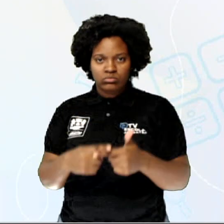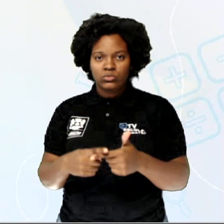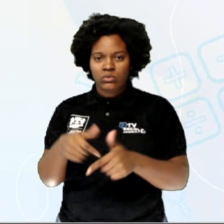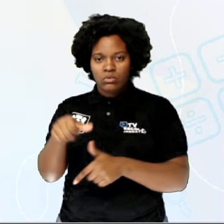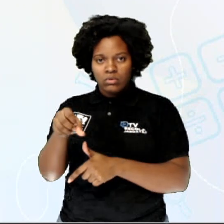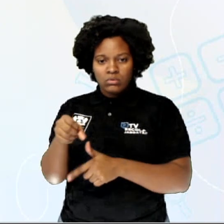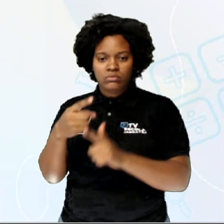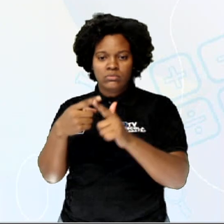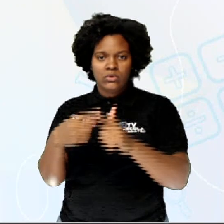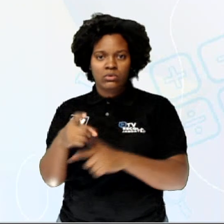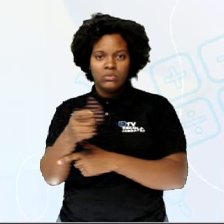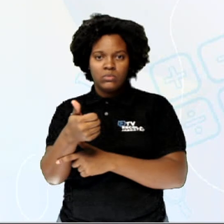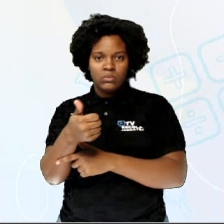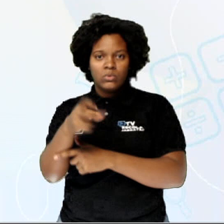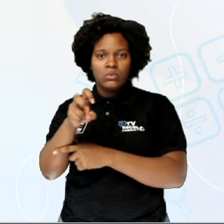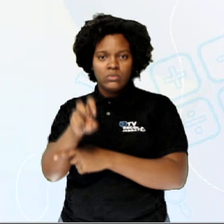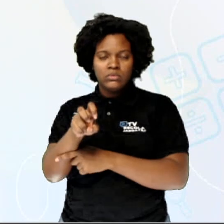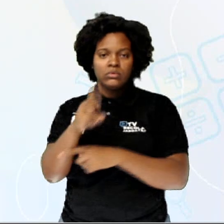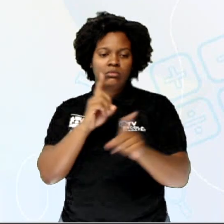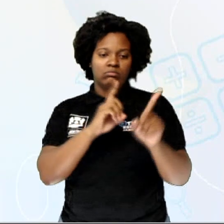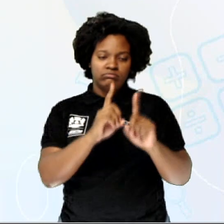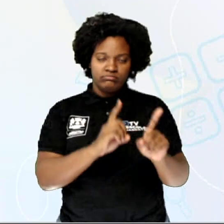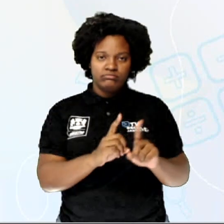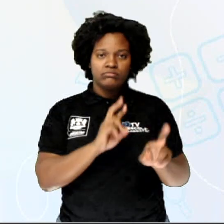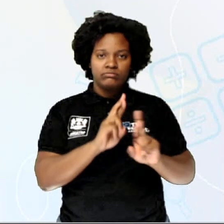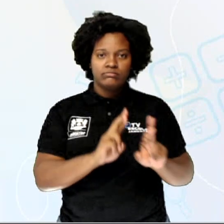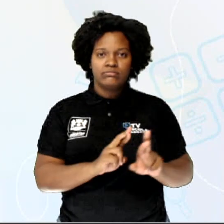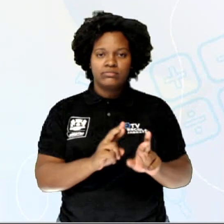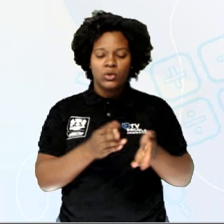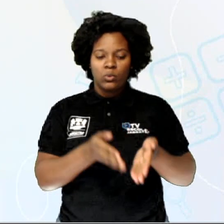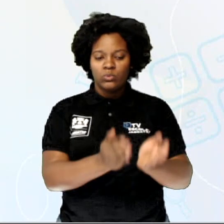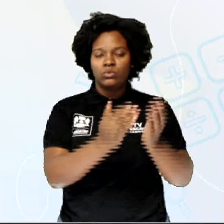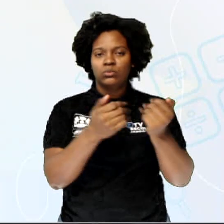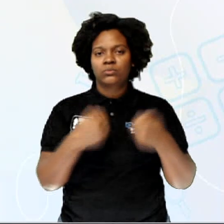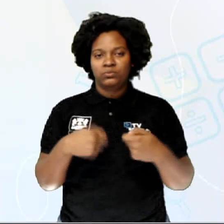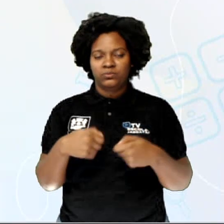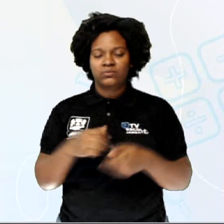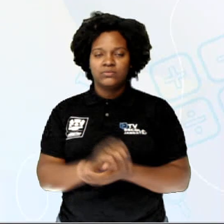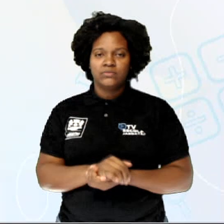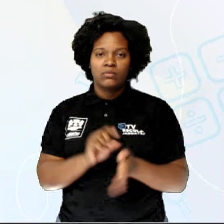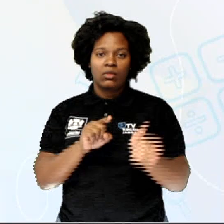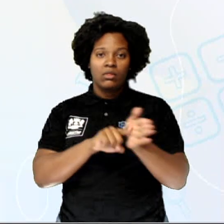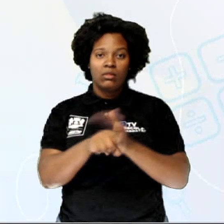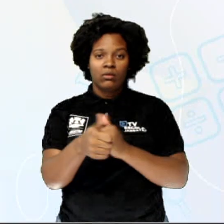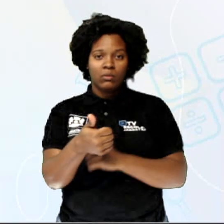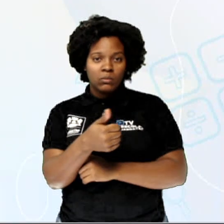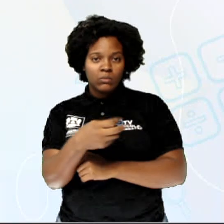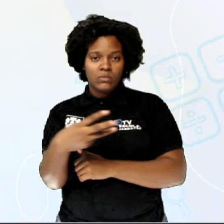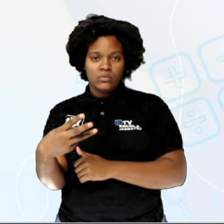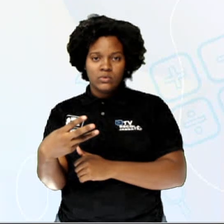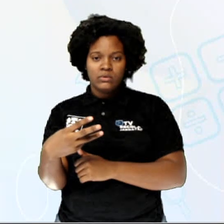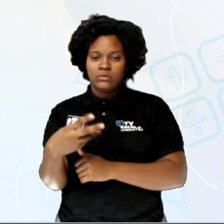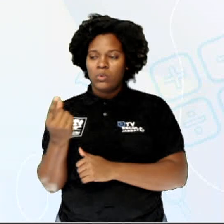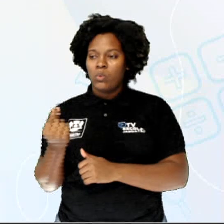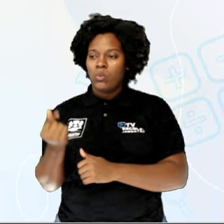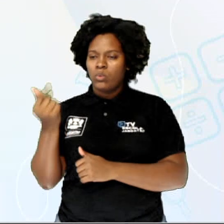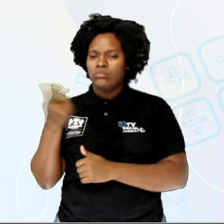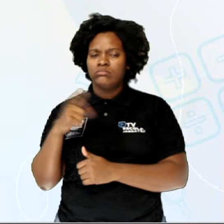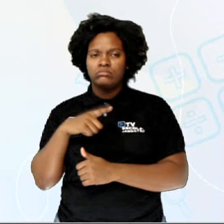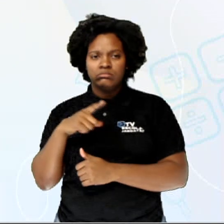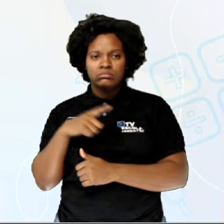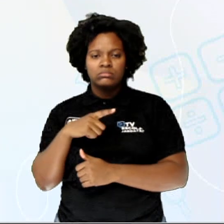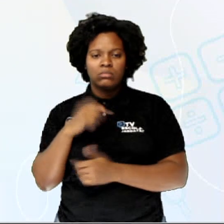por viagem. Para uma produção de 90 toneladas, qual é o número necessário de viagem? Mais um probleminha de regra